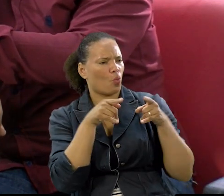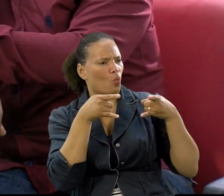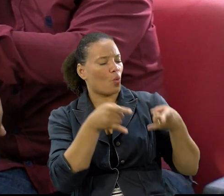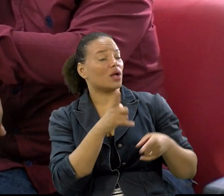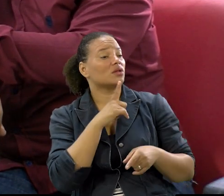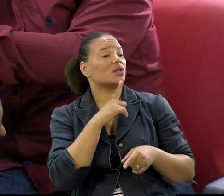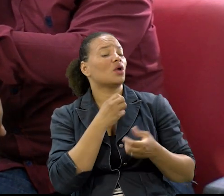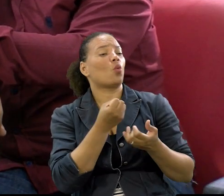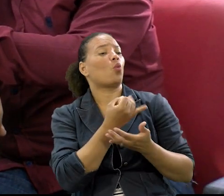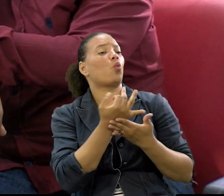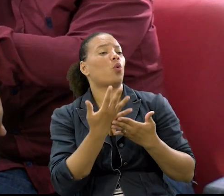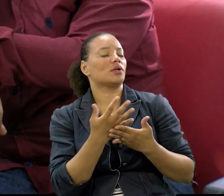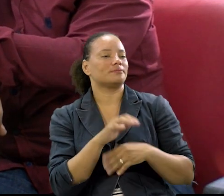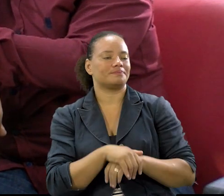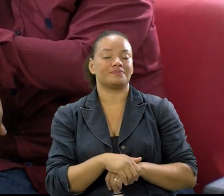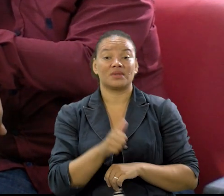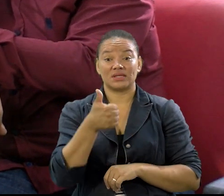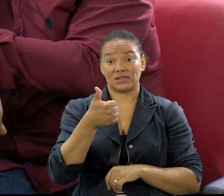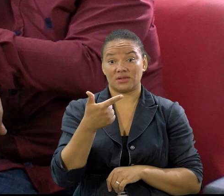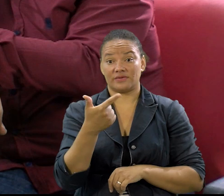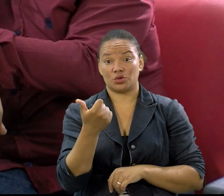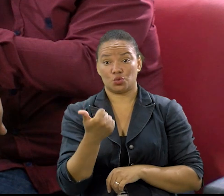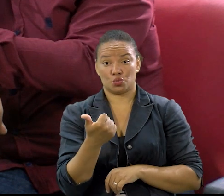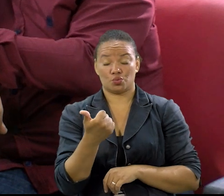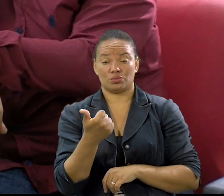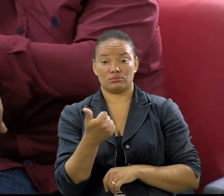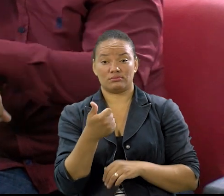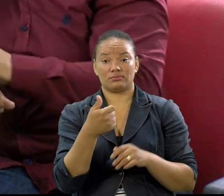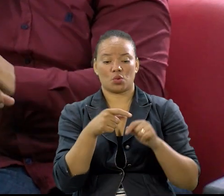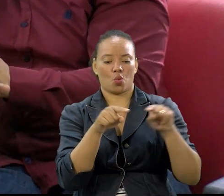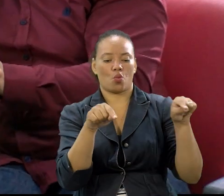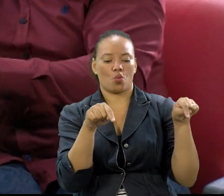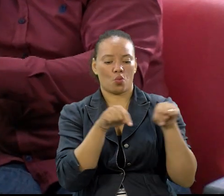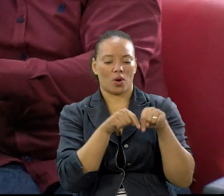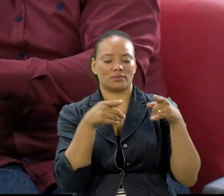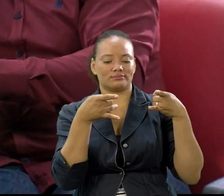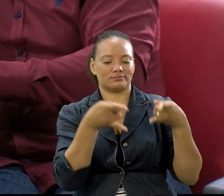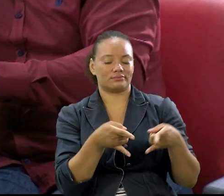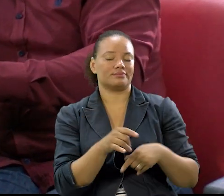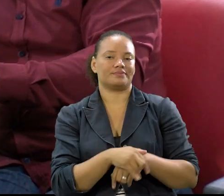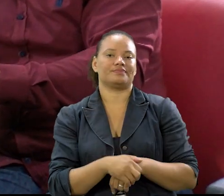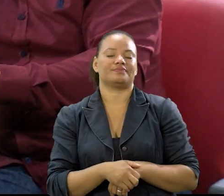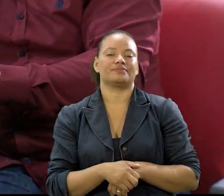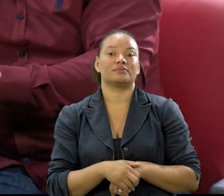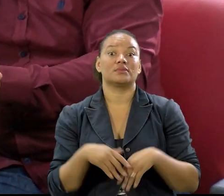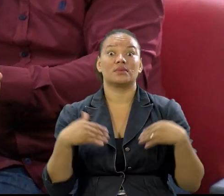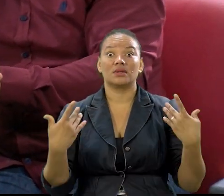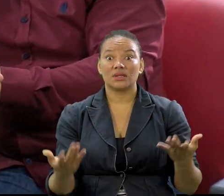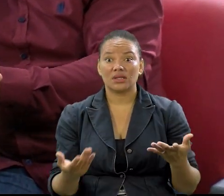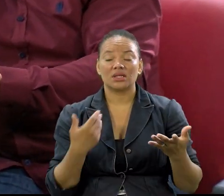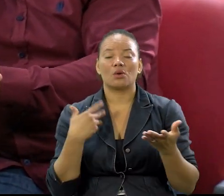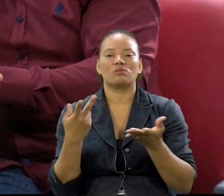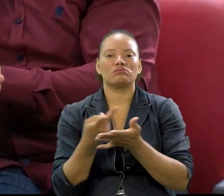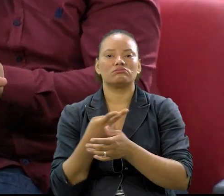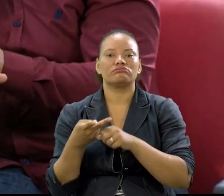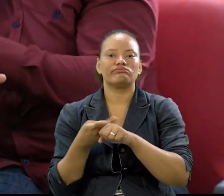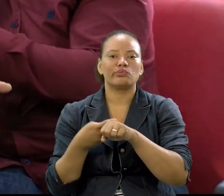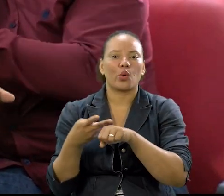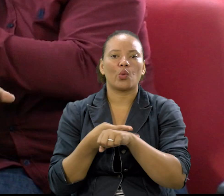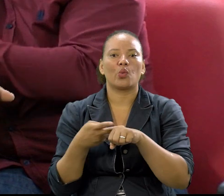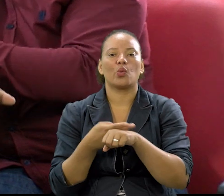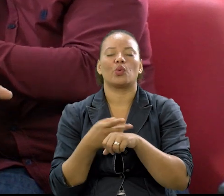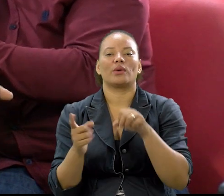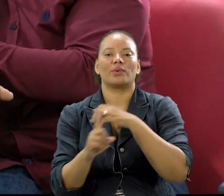para ser criança nós nós temos 121 leitos 121 leitos 12 Rapaz então a procura é muito B na